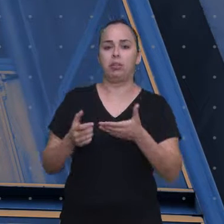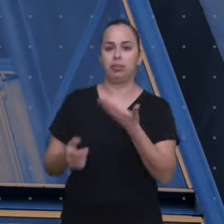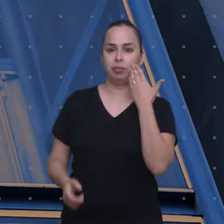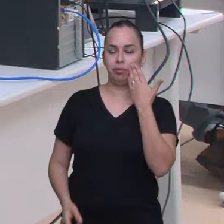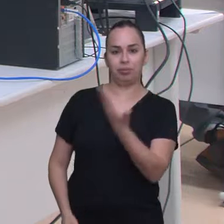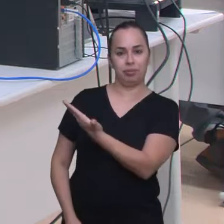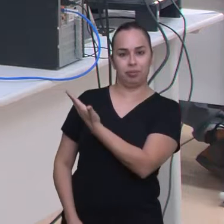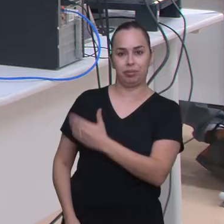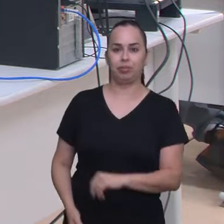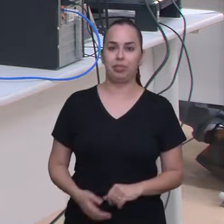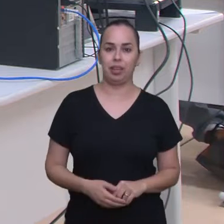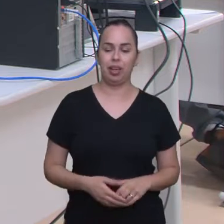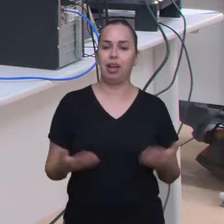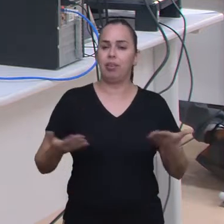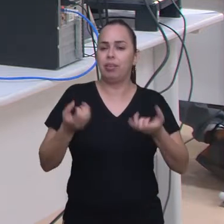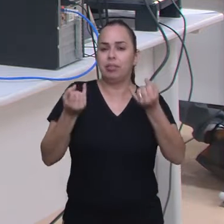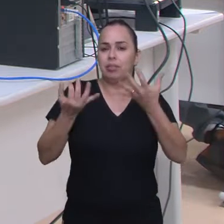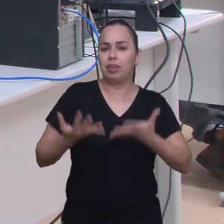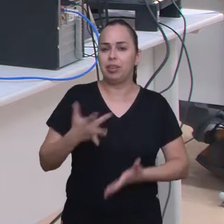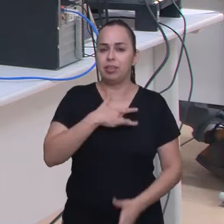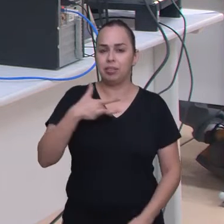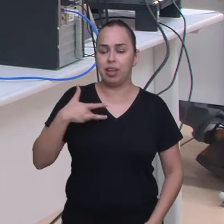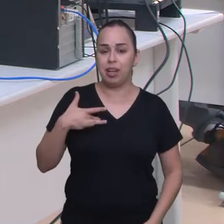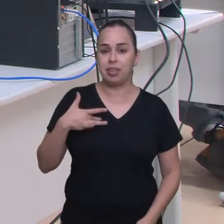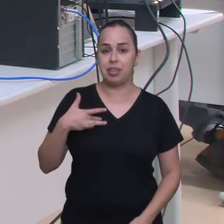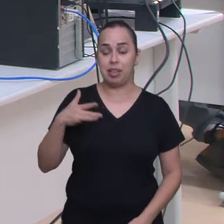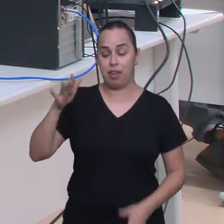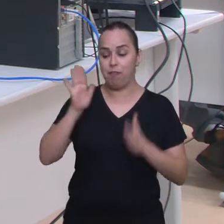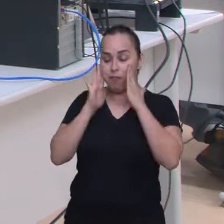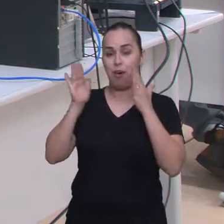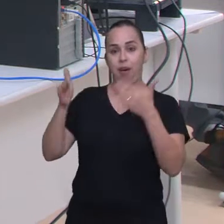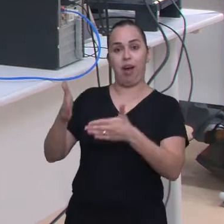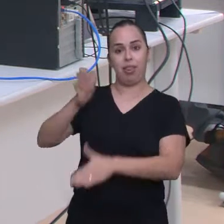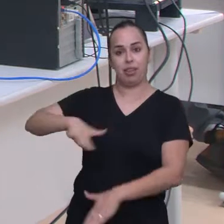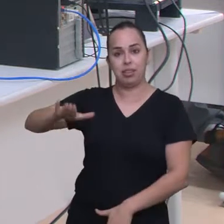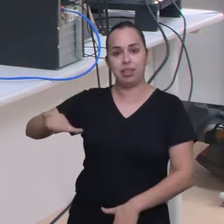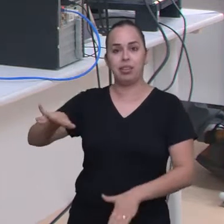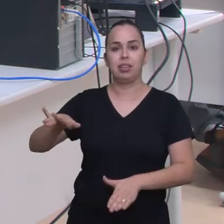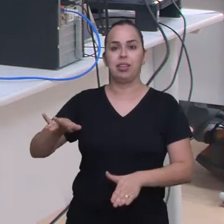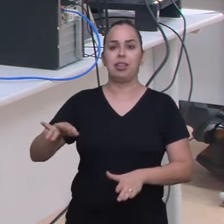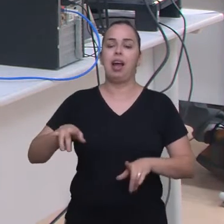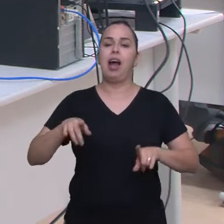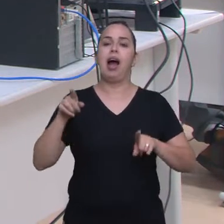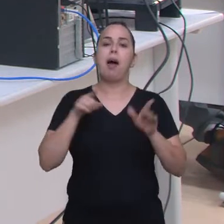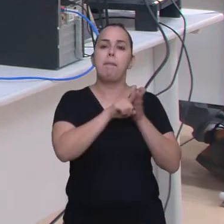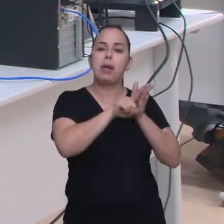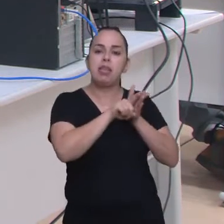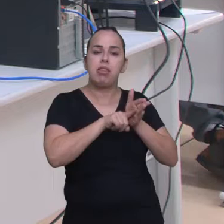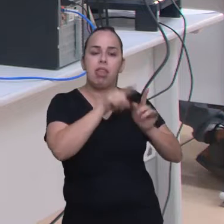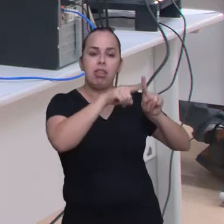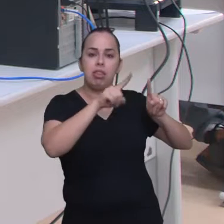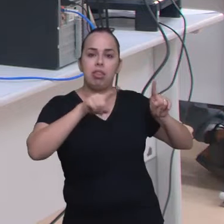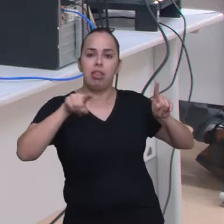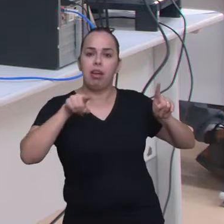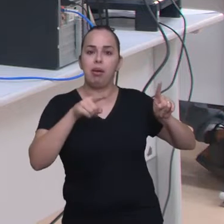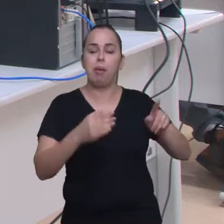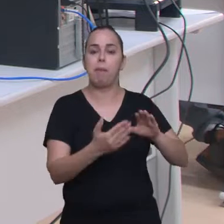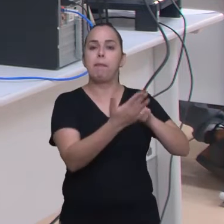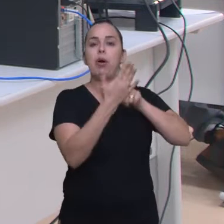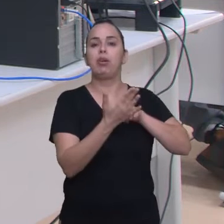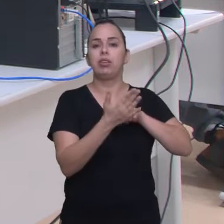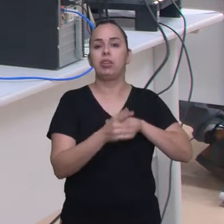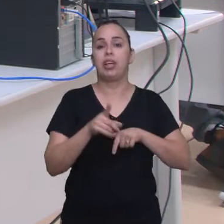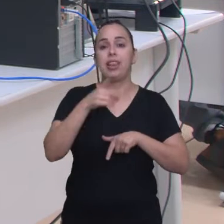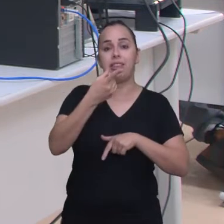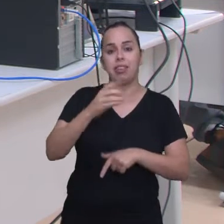centro. E vamos falar de saúde, em especial a saúde das crianças. Uma pesquisa recente divulgada pelo Ministério da Saúde apontou